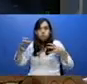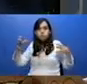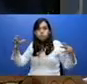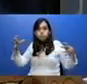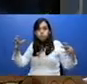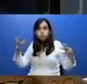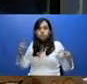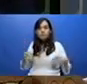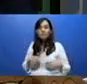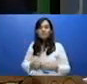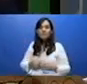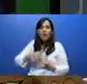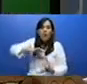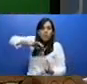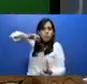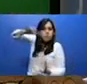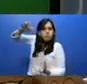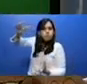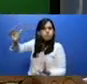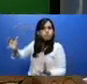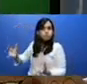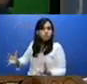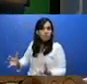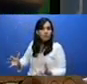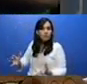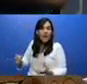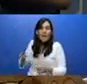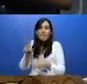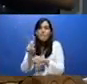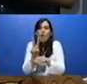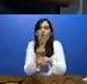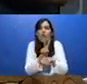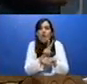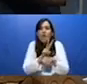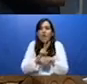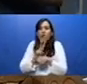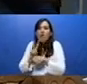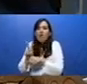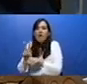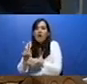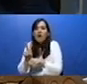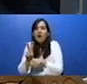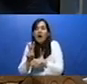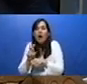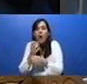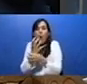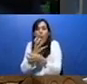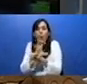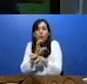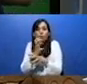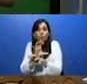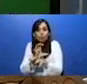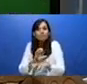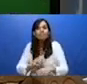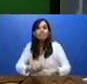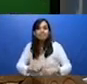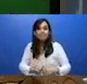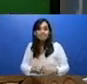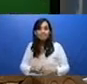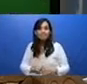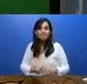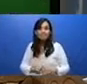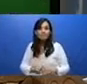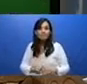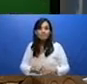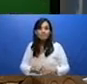tá? Fala que ele é muito grande. Ele é protegido aqui, ó, por uma cobertura óssea. E bem que